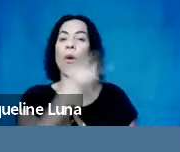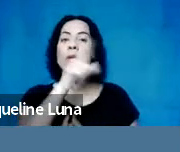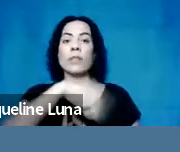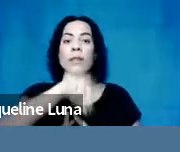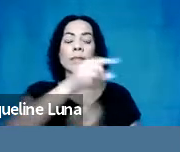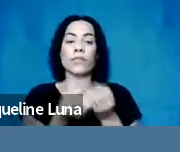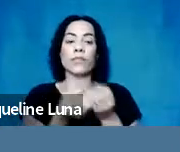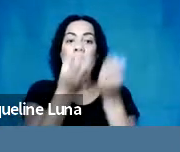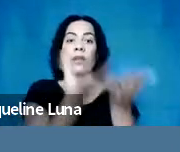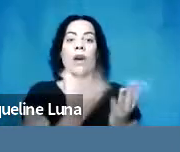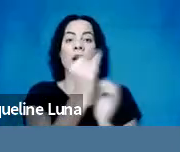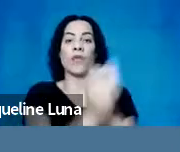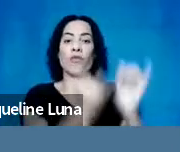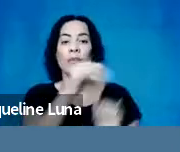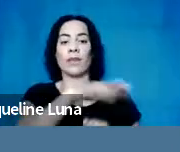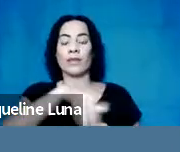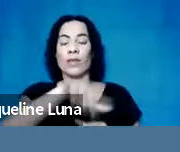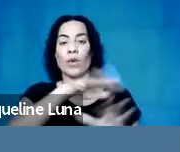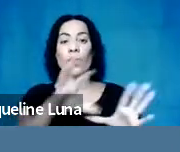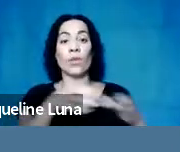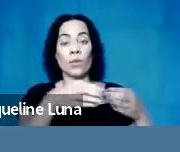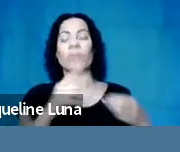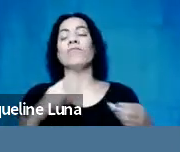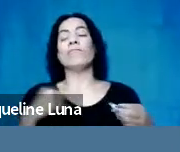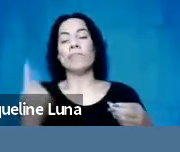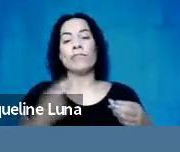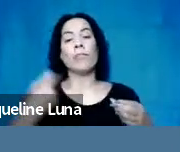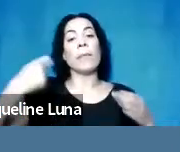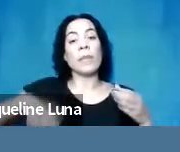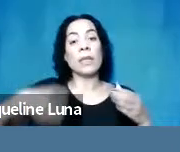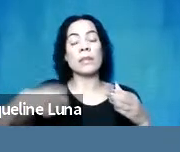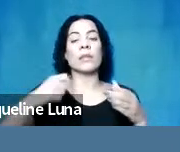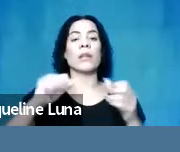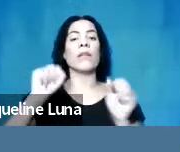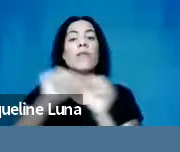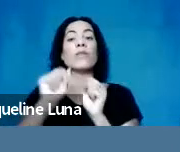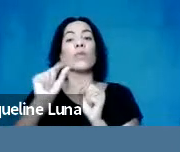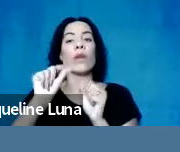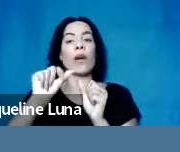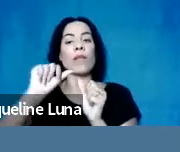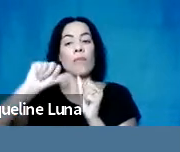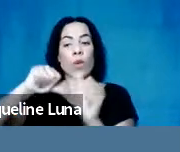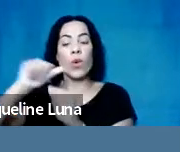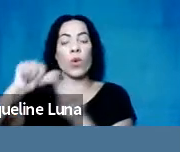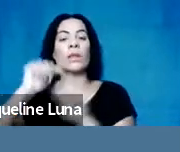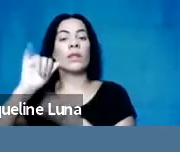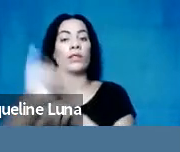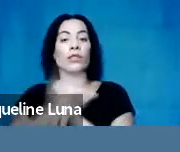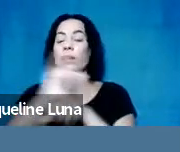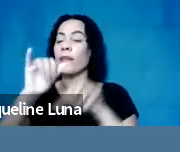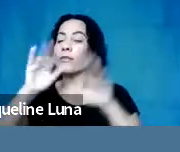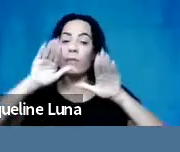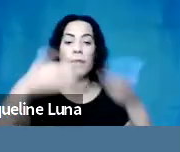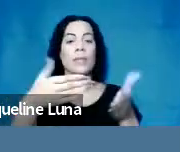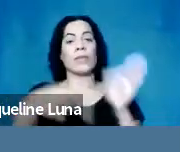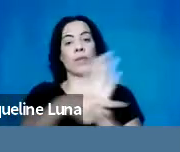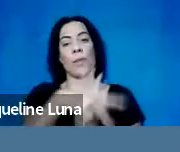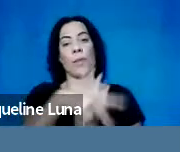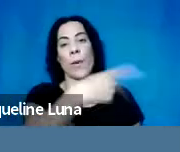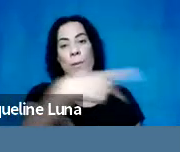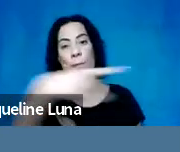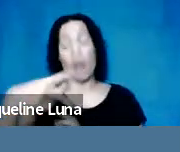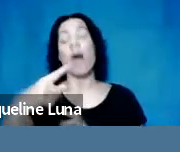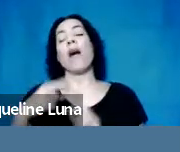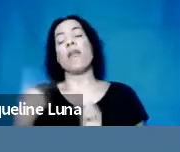atingir esse público, a gente teria que passar mensagens específicas para eles, né? Então, foi o que a gente